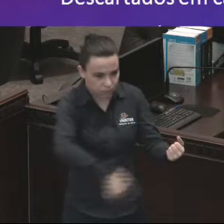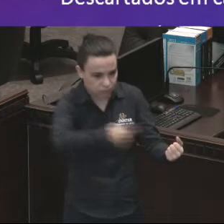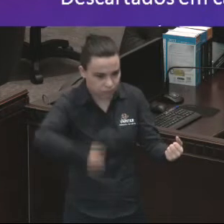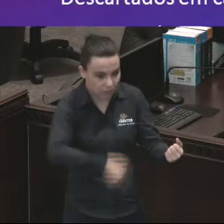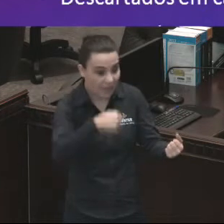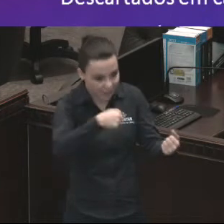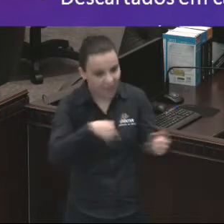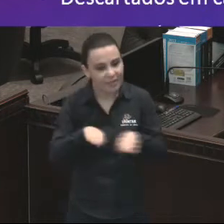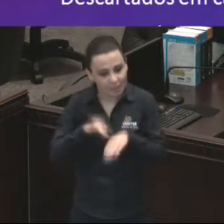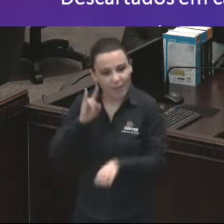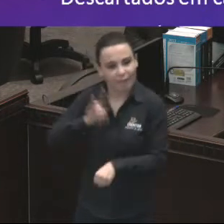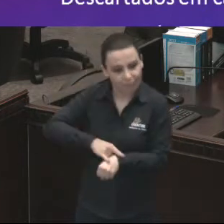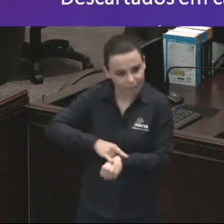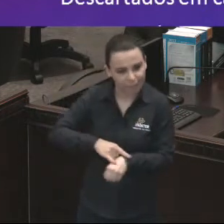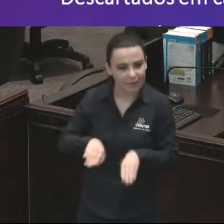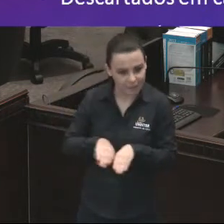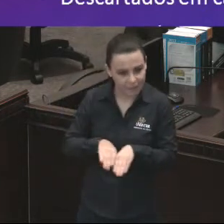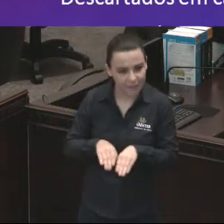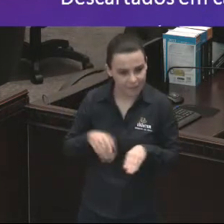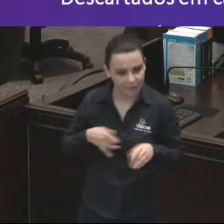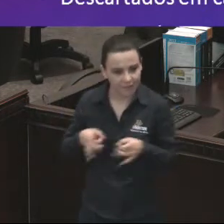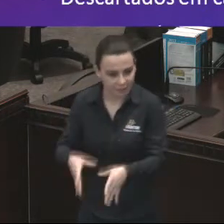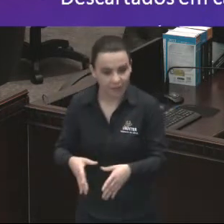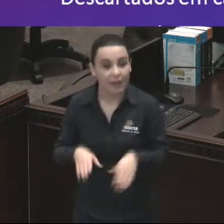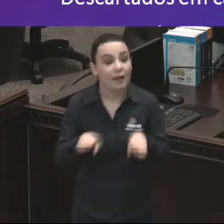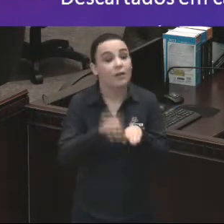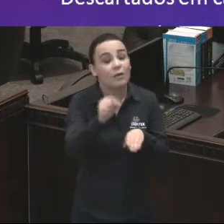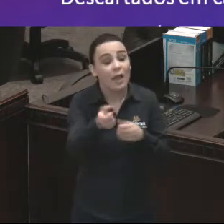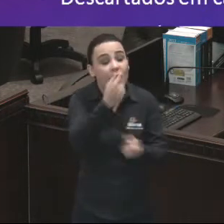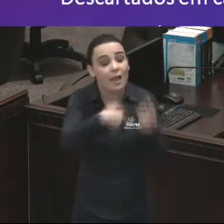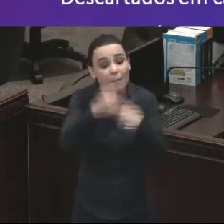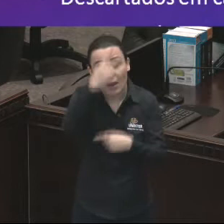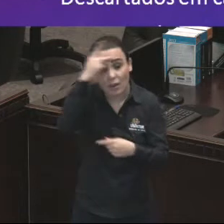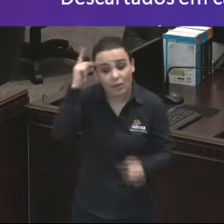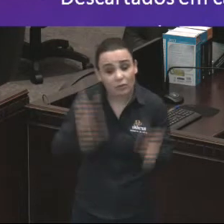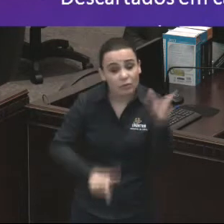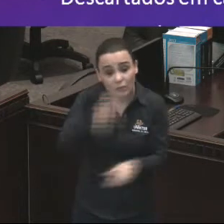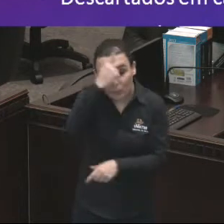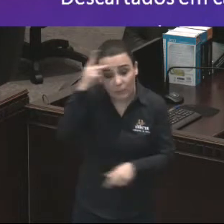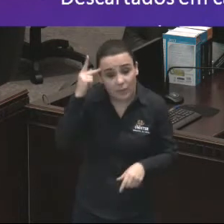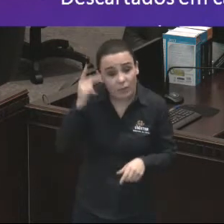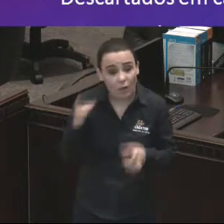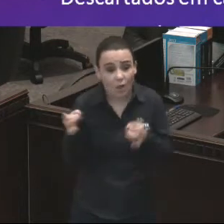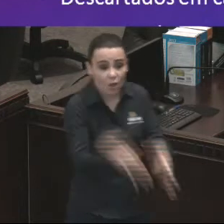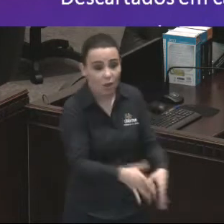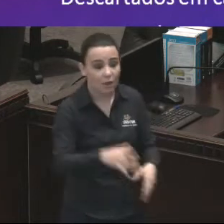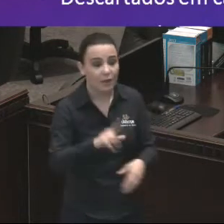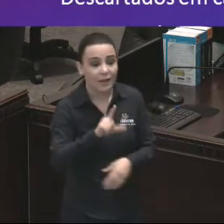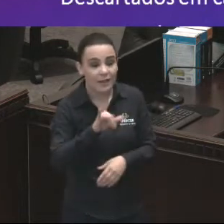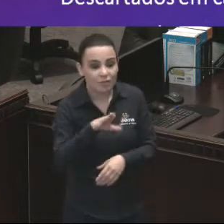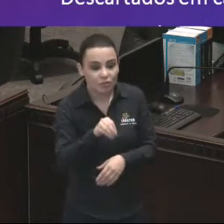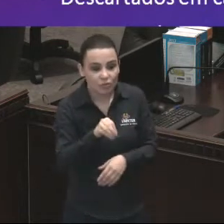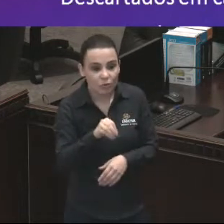e isso acaba indo para o esgoto. E alguns impactos também decorrentes de atividades antropogênicas, como,